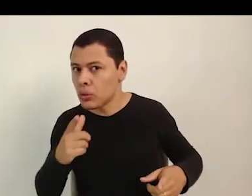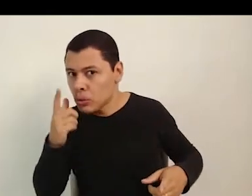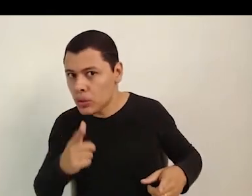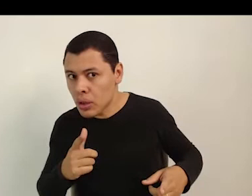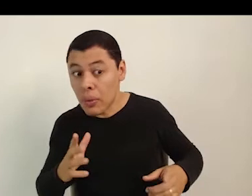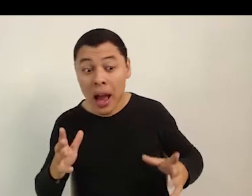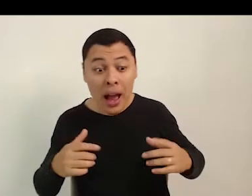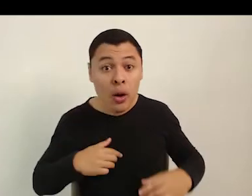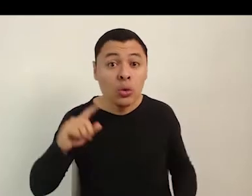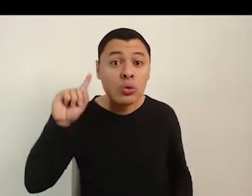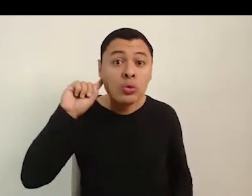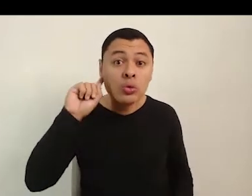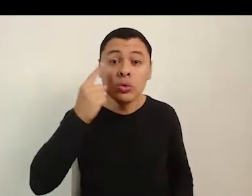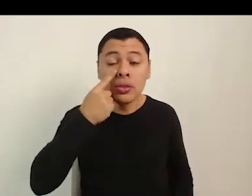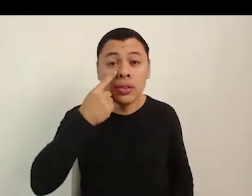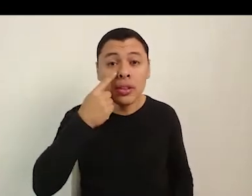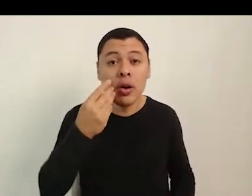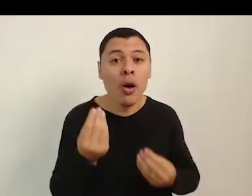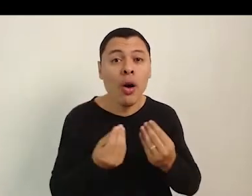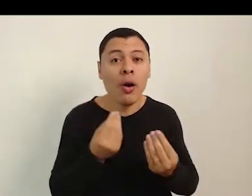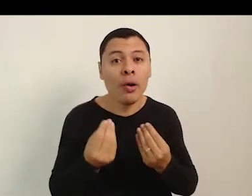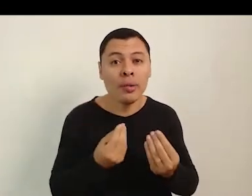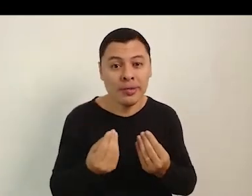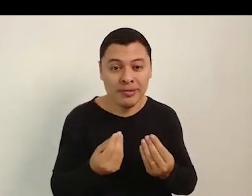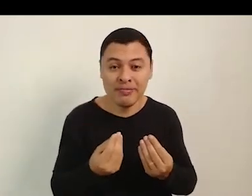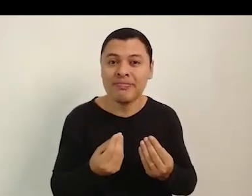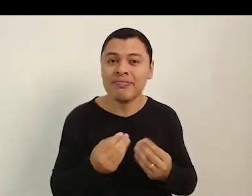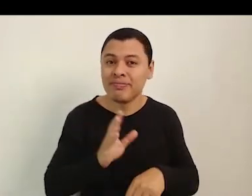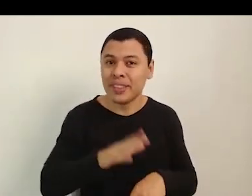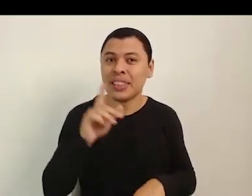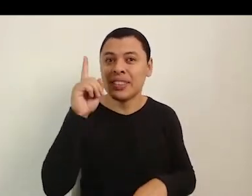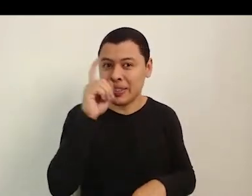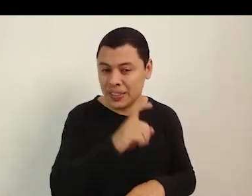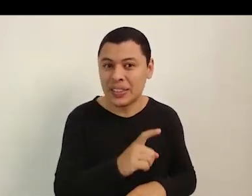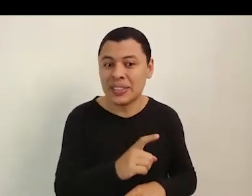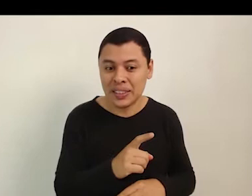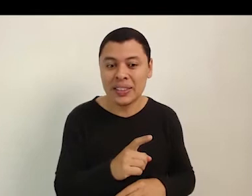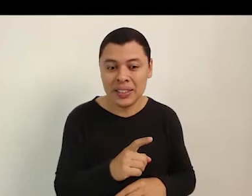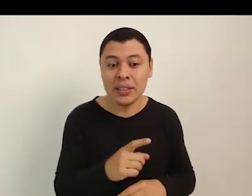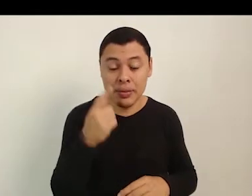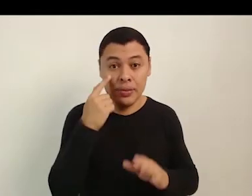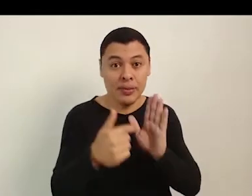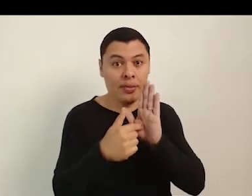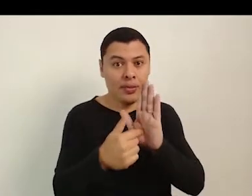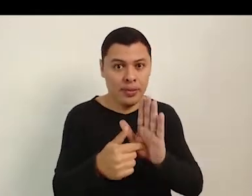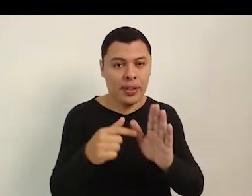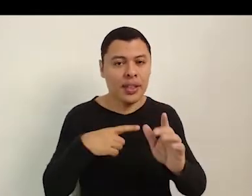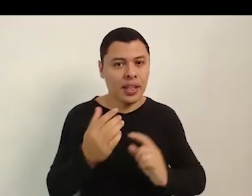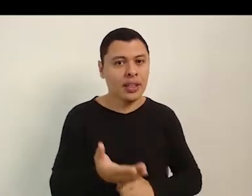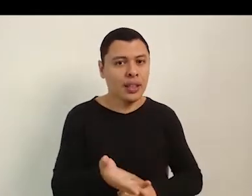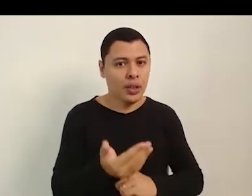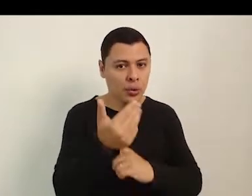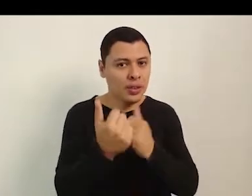necessidades combinadas, e que se torna ainda mais complexa a utilização deles, né? Como esse exemplo que a gente vai trazer, né, de tecnologia